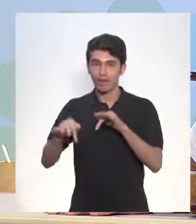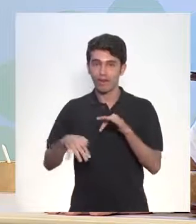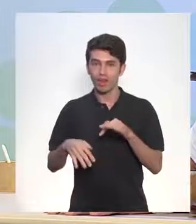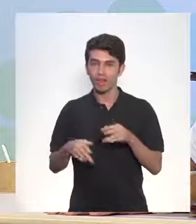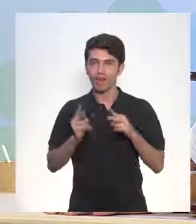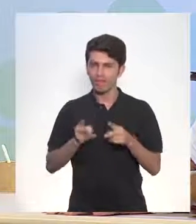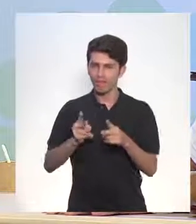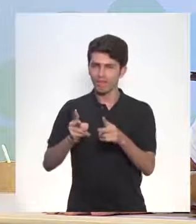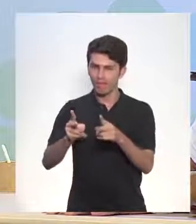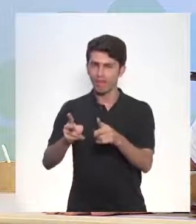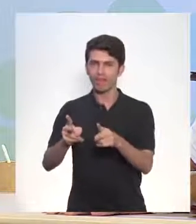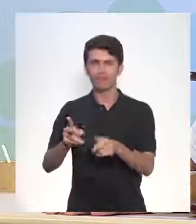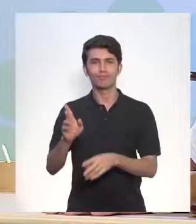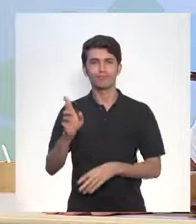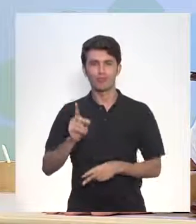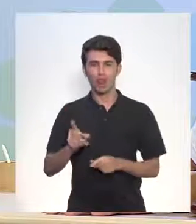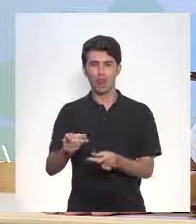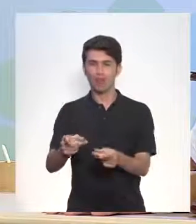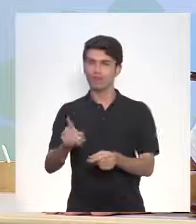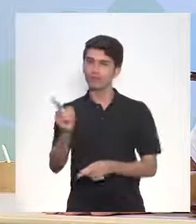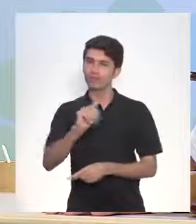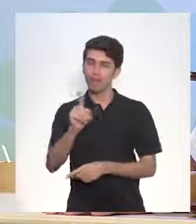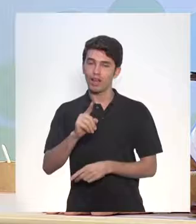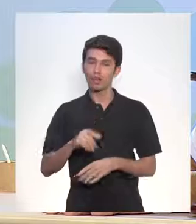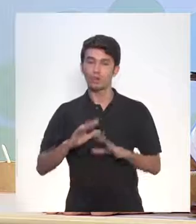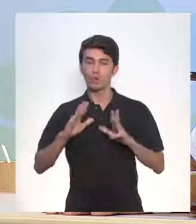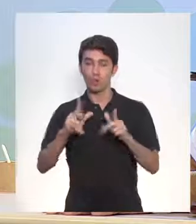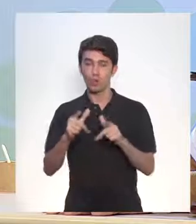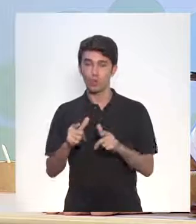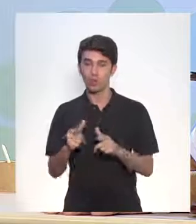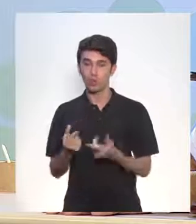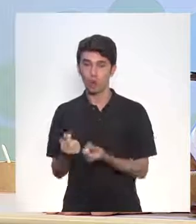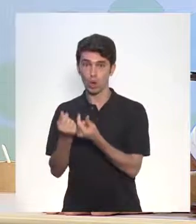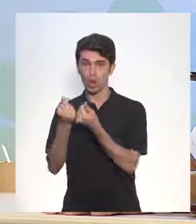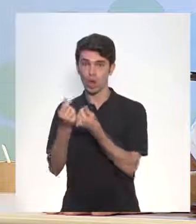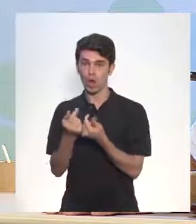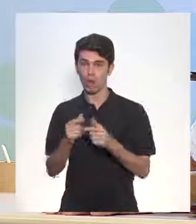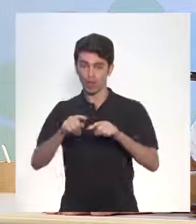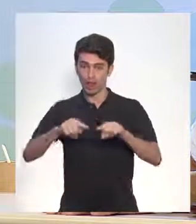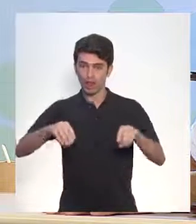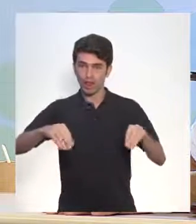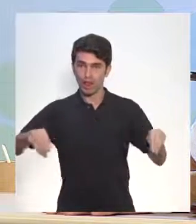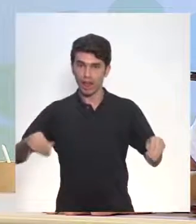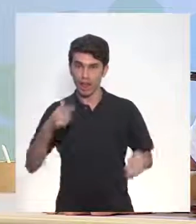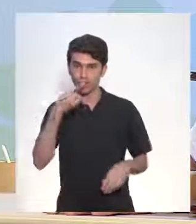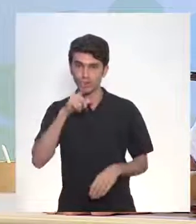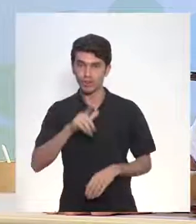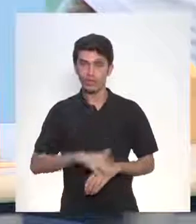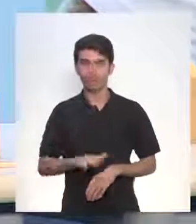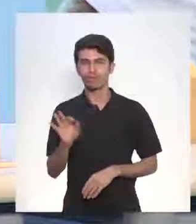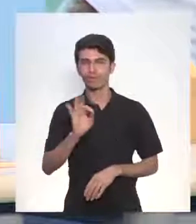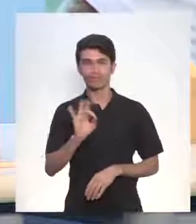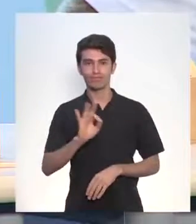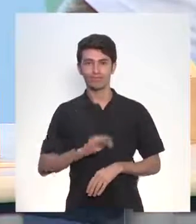Não vai ter terra para todo mundo. Nem todos os nobres conseguem terra. Por quê? Nós temos uma questão aqui,